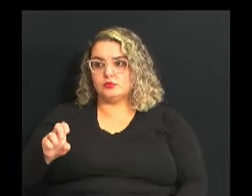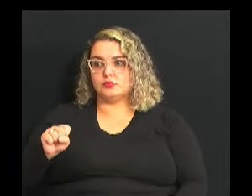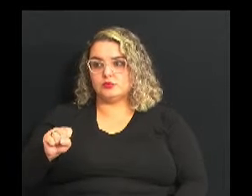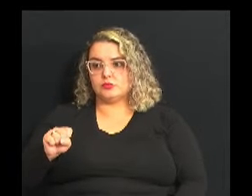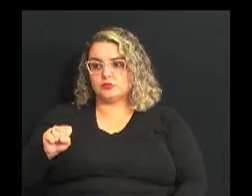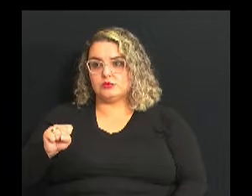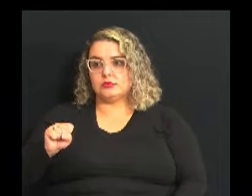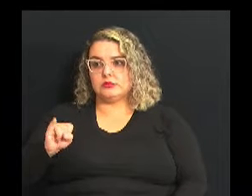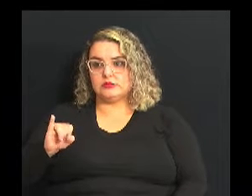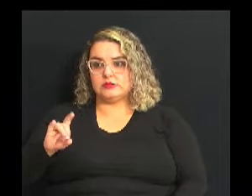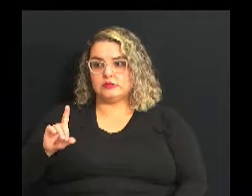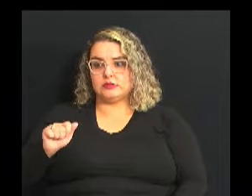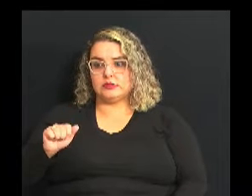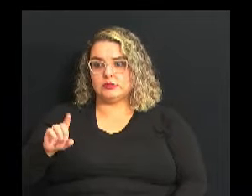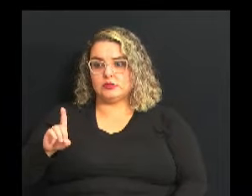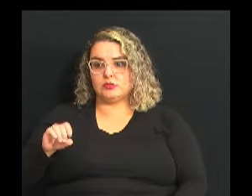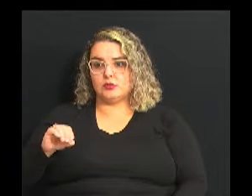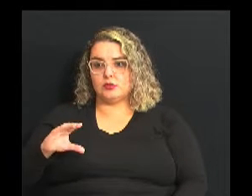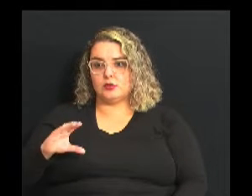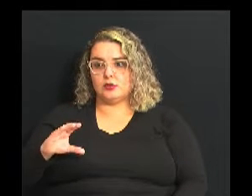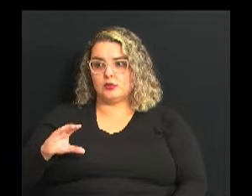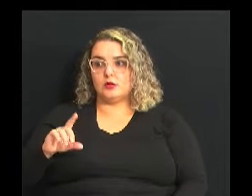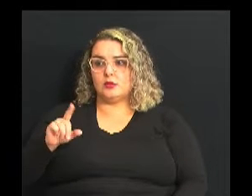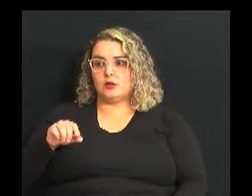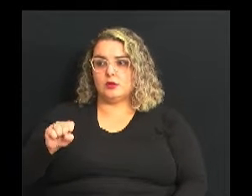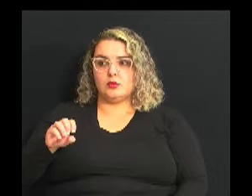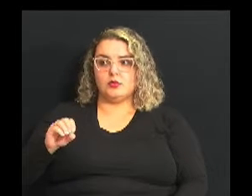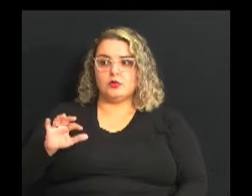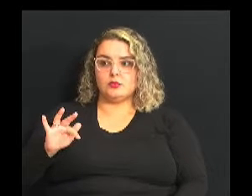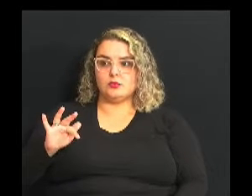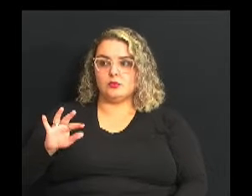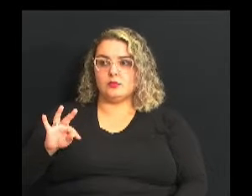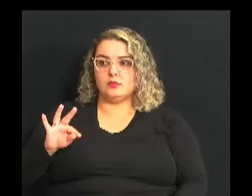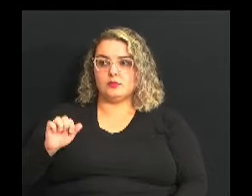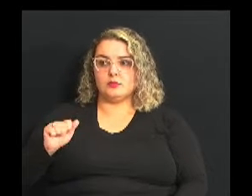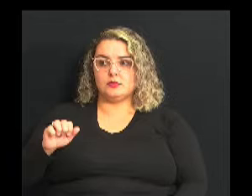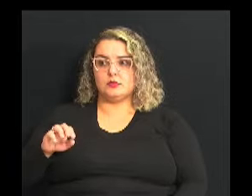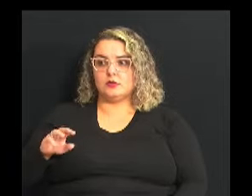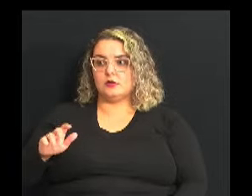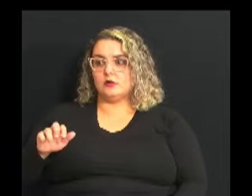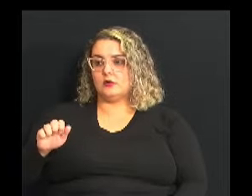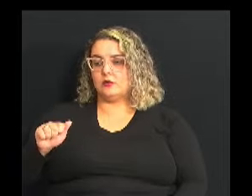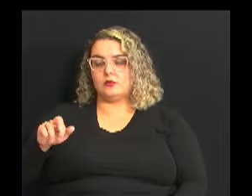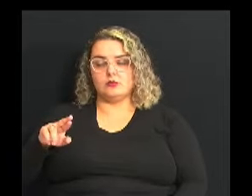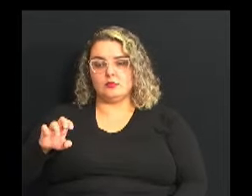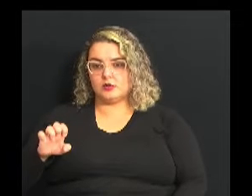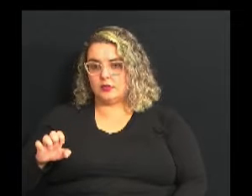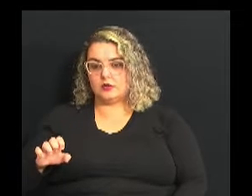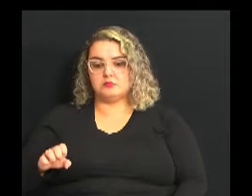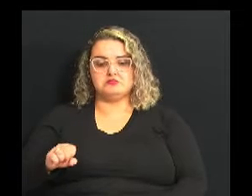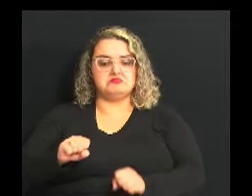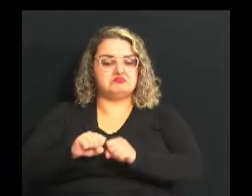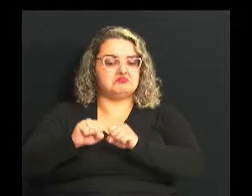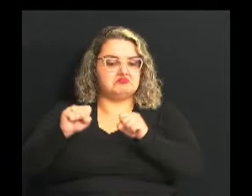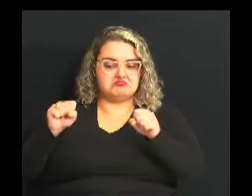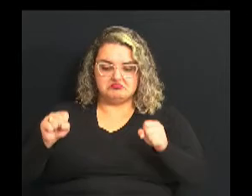que utilizam. Ele é um software extremamente robusto de tramitação eletrônica, né?